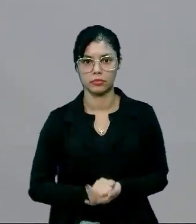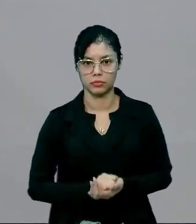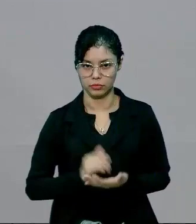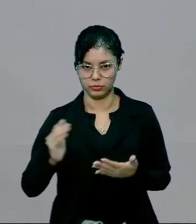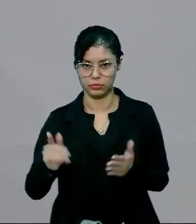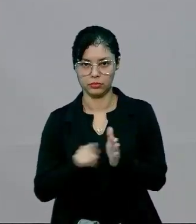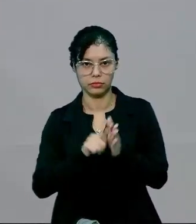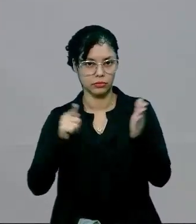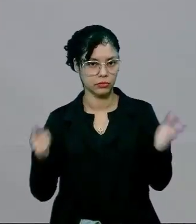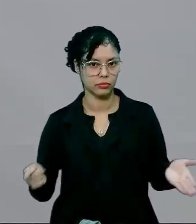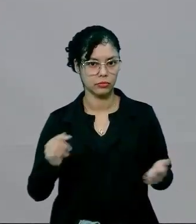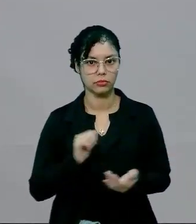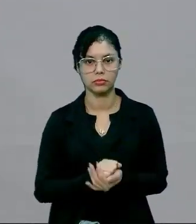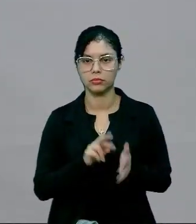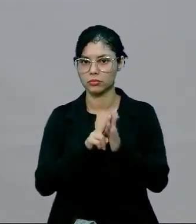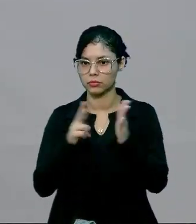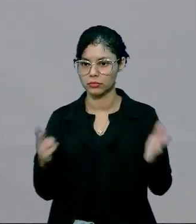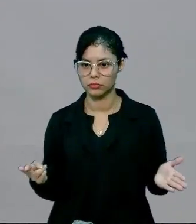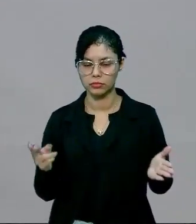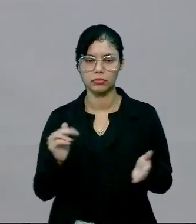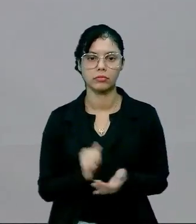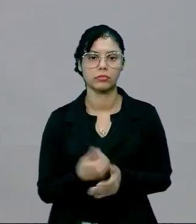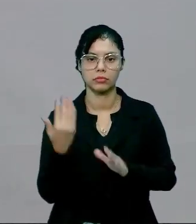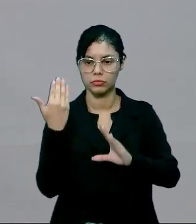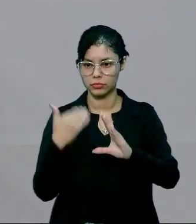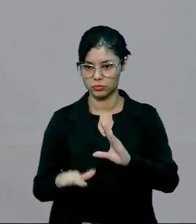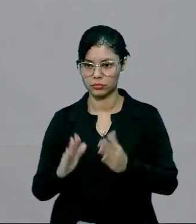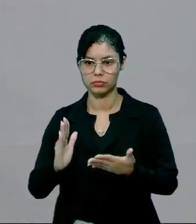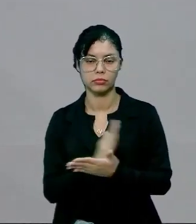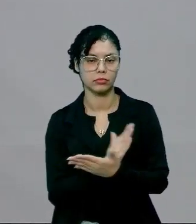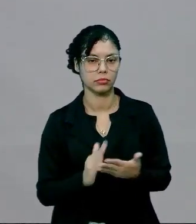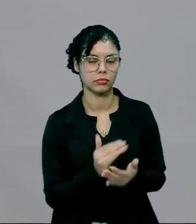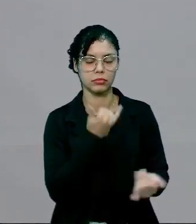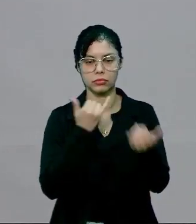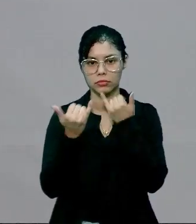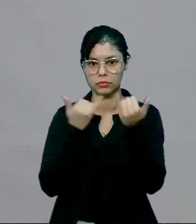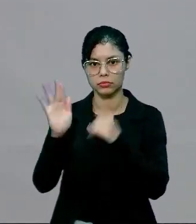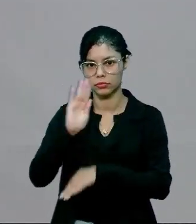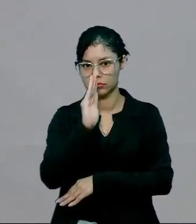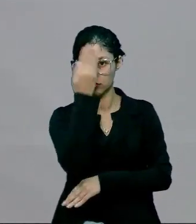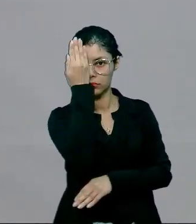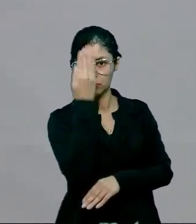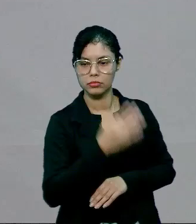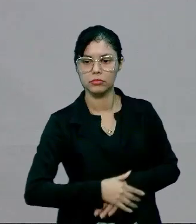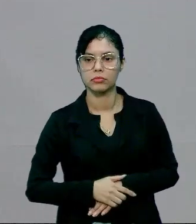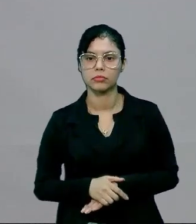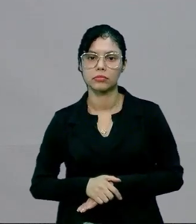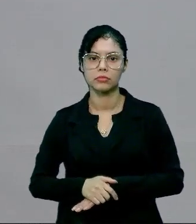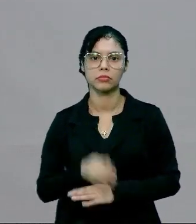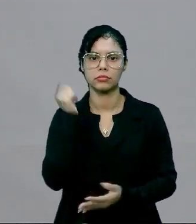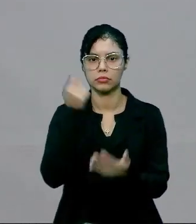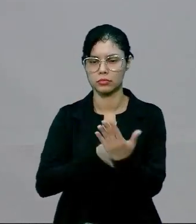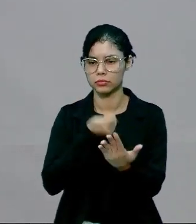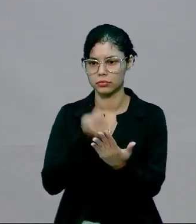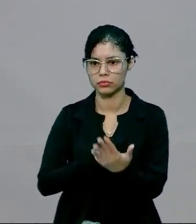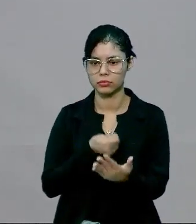algum jornal, alguma revista que publica algum tipo de informação falsa, é obrigado ela